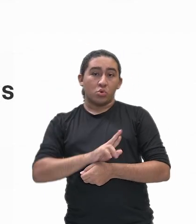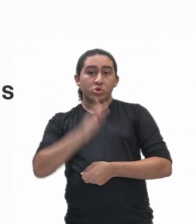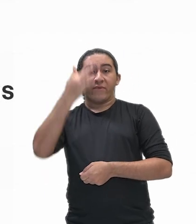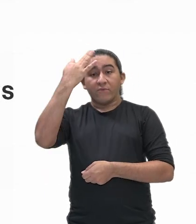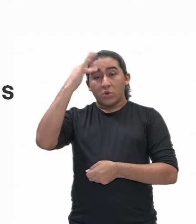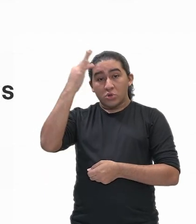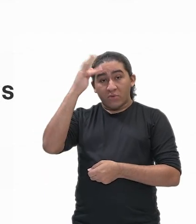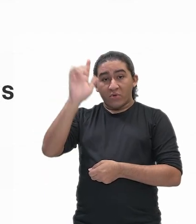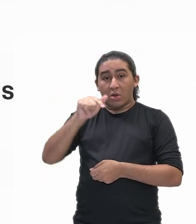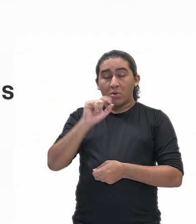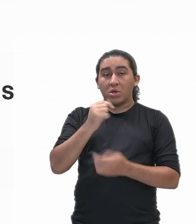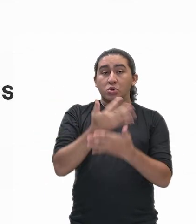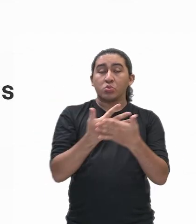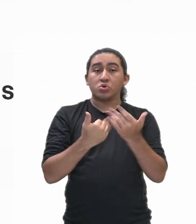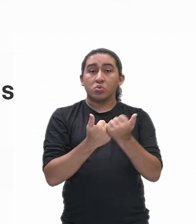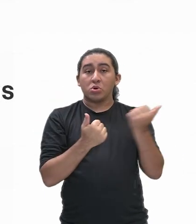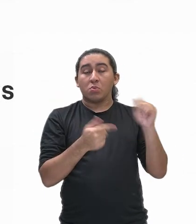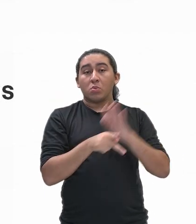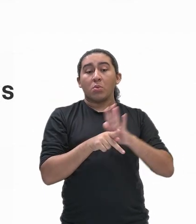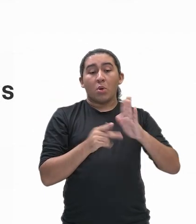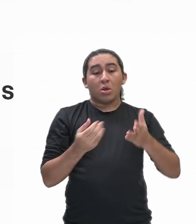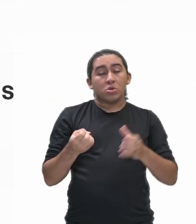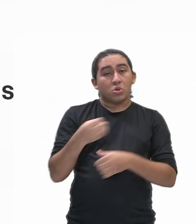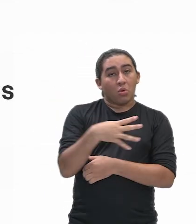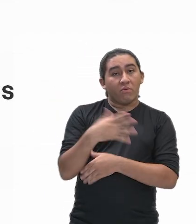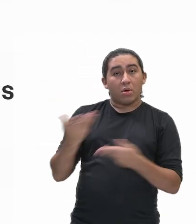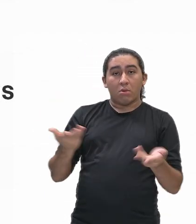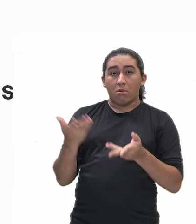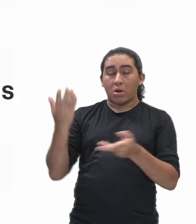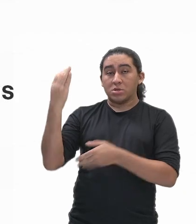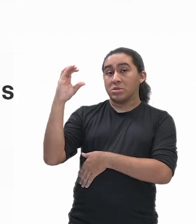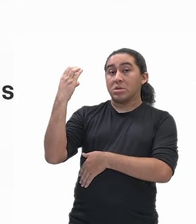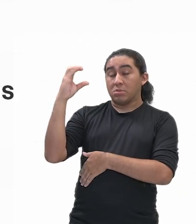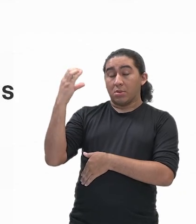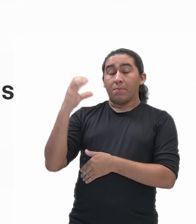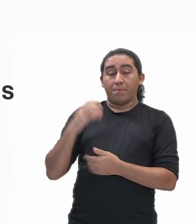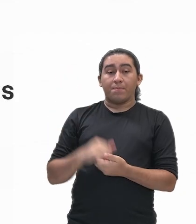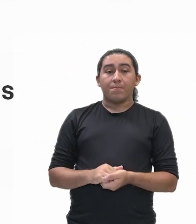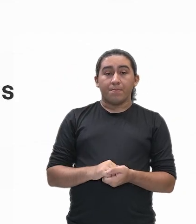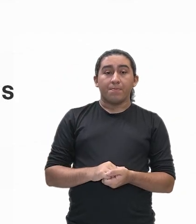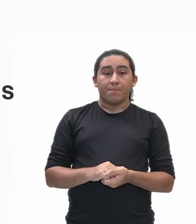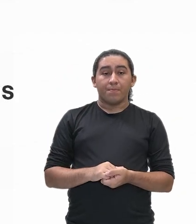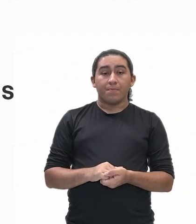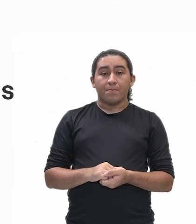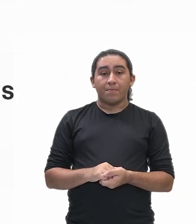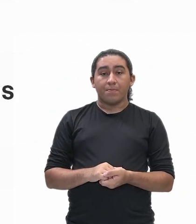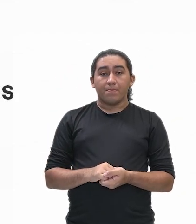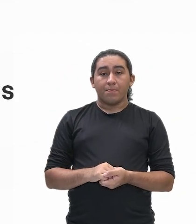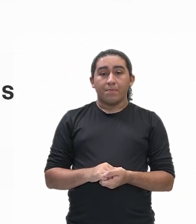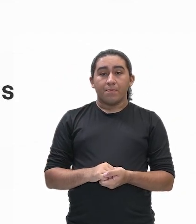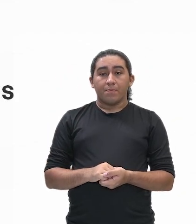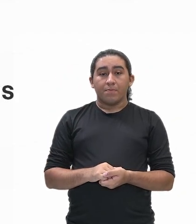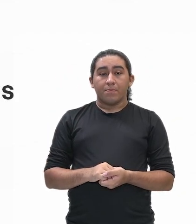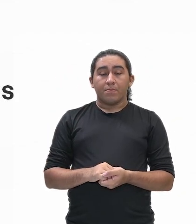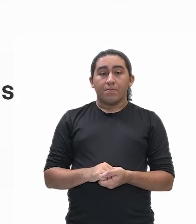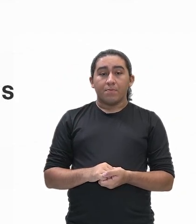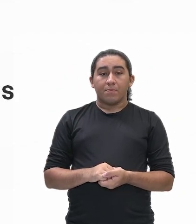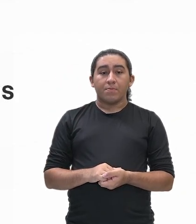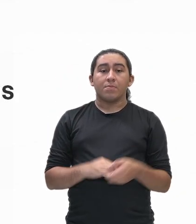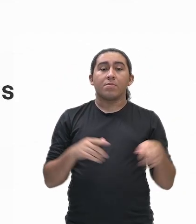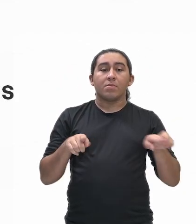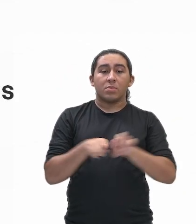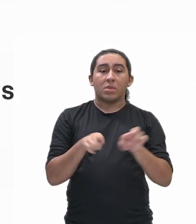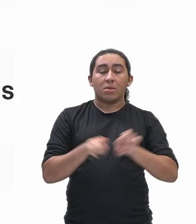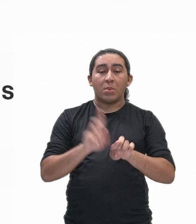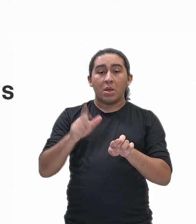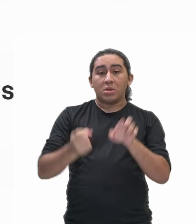filosófico dão lugar ao conhecimento científico. Essa realidade possibilitou